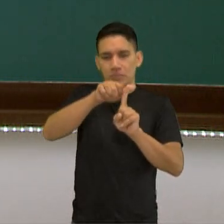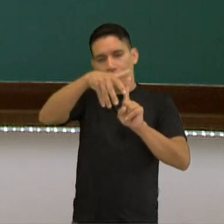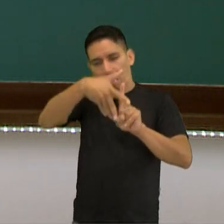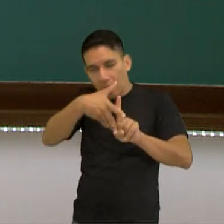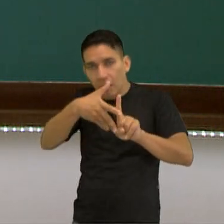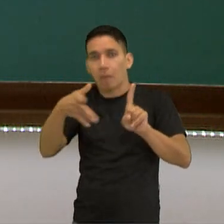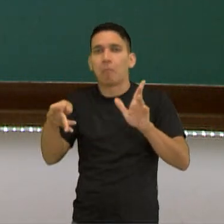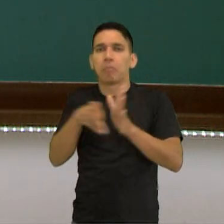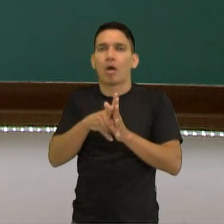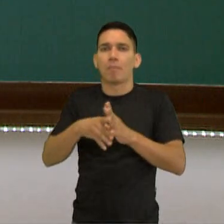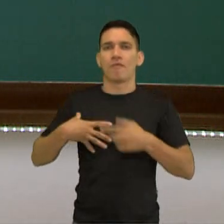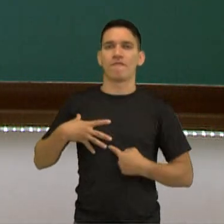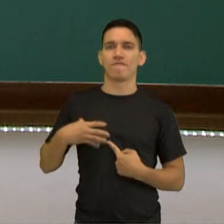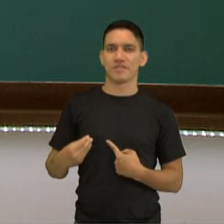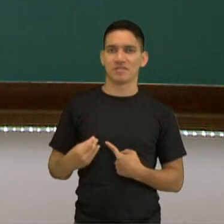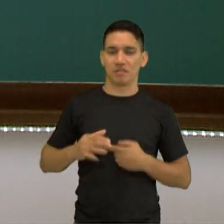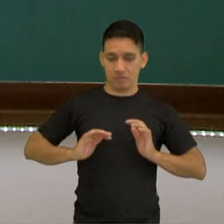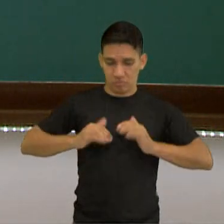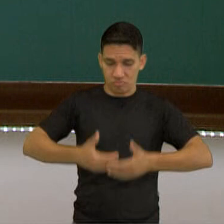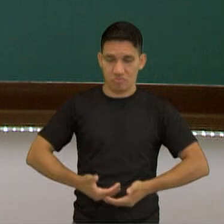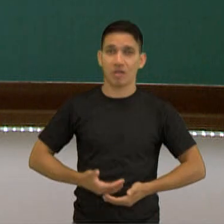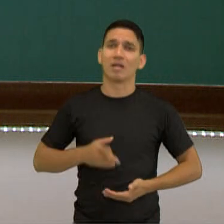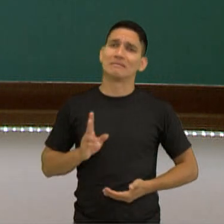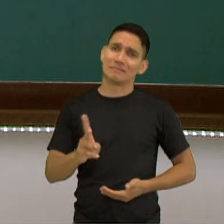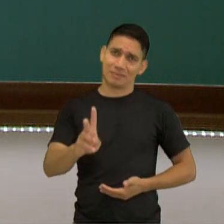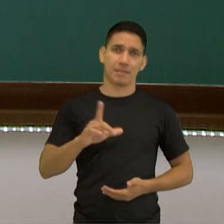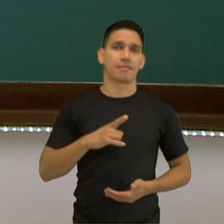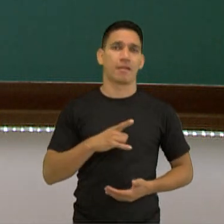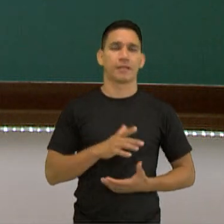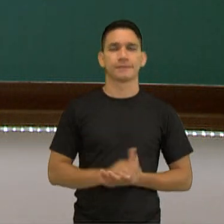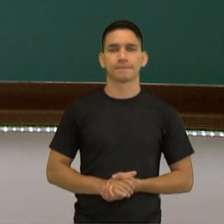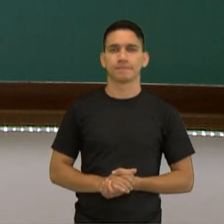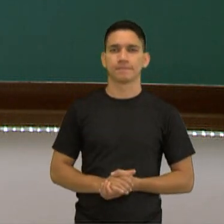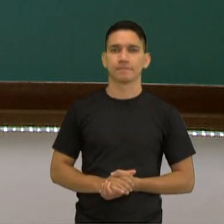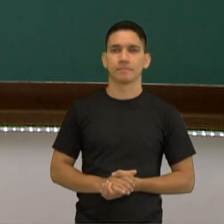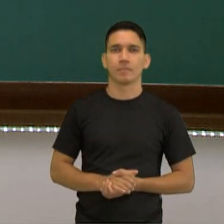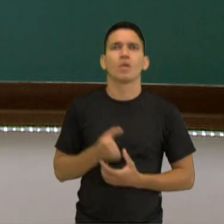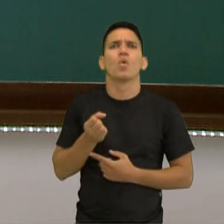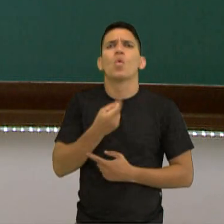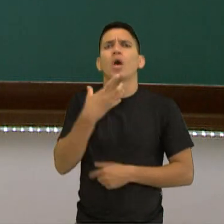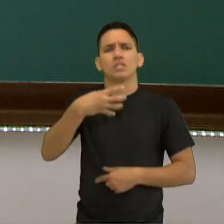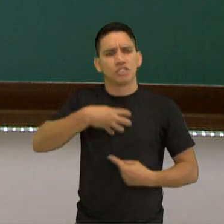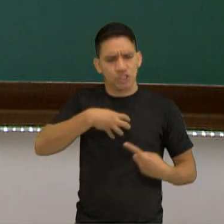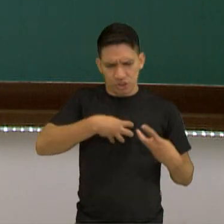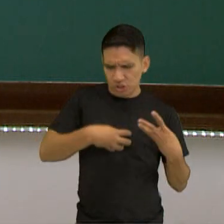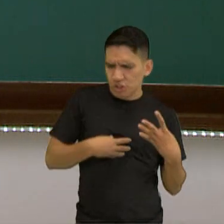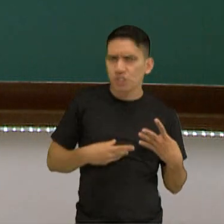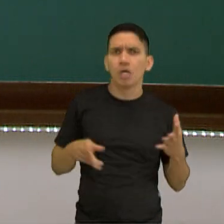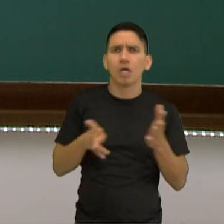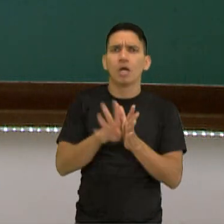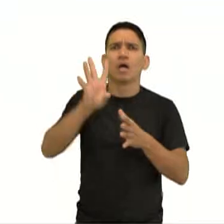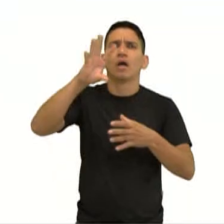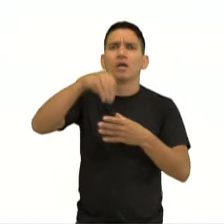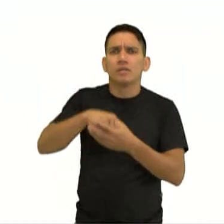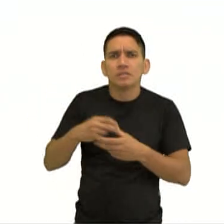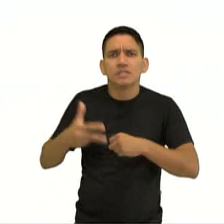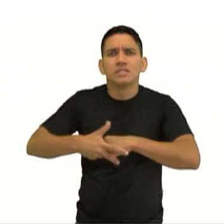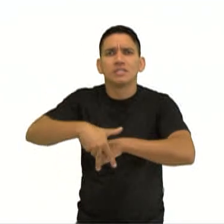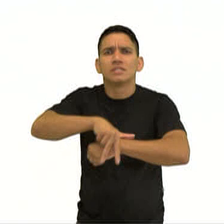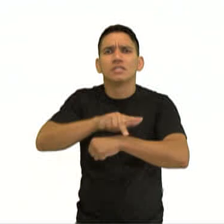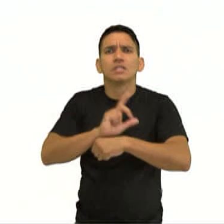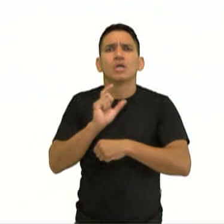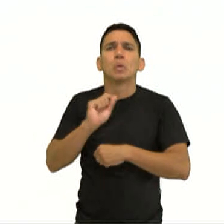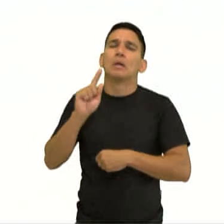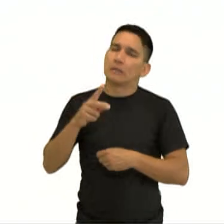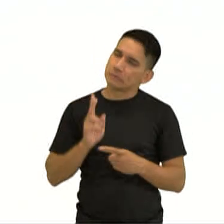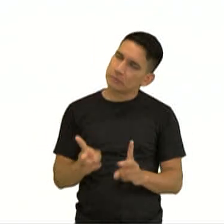mãe para o seu filhinho quando tem a gestação. Quais são os sintomas da Zika? Também febre,